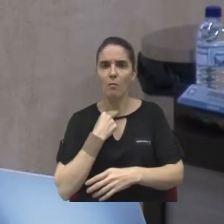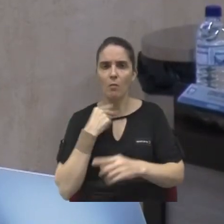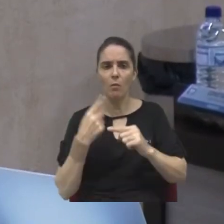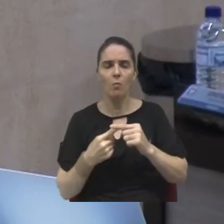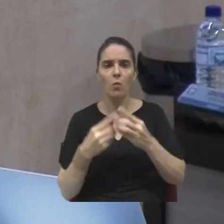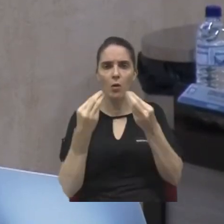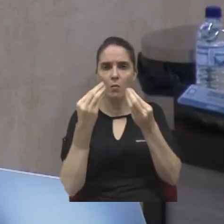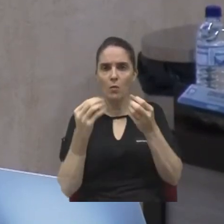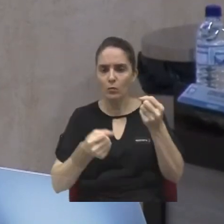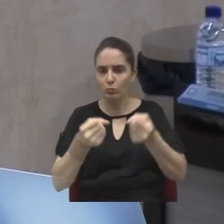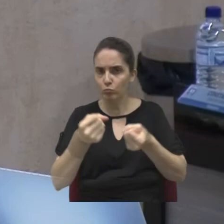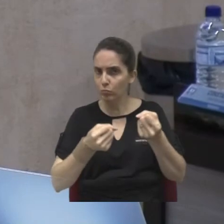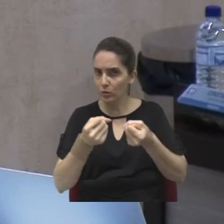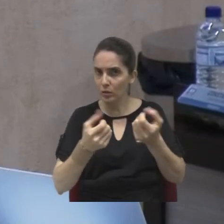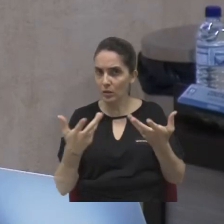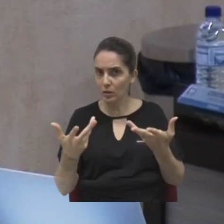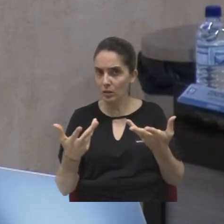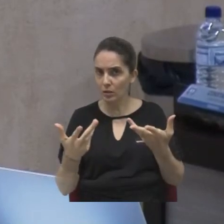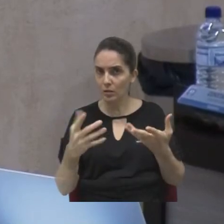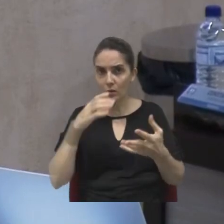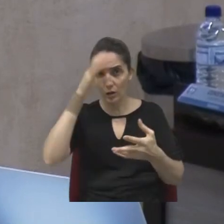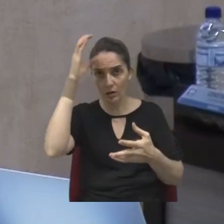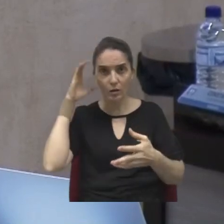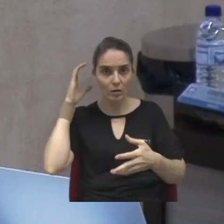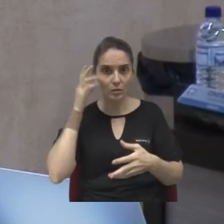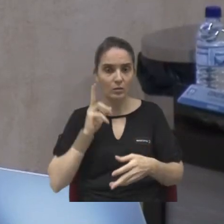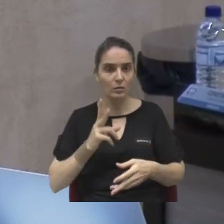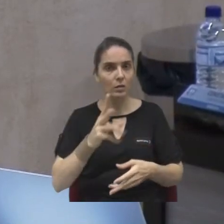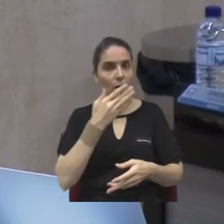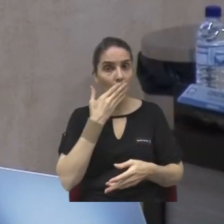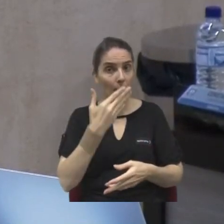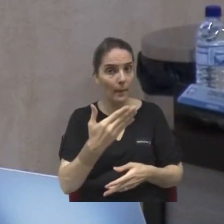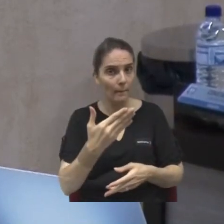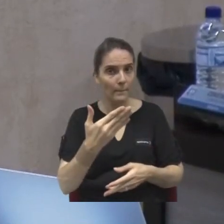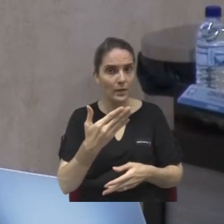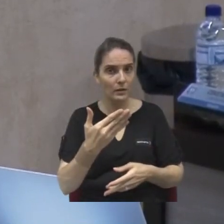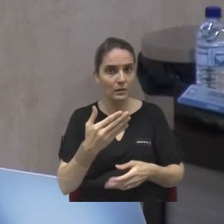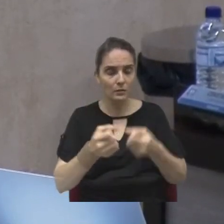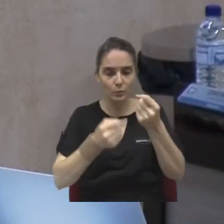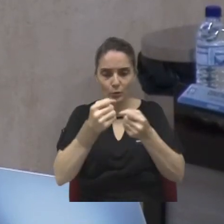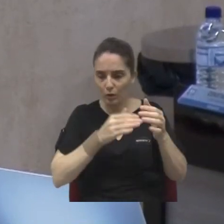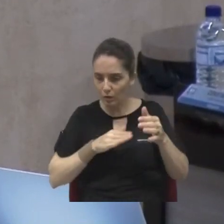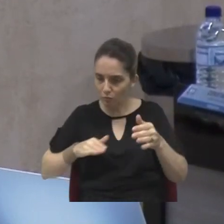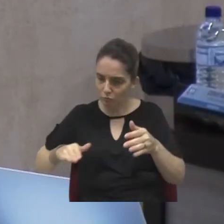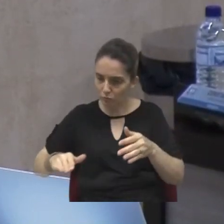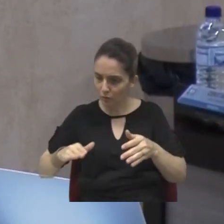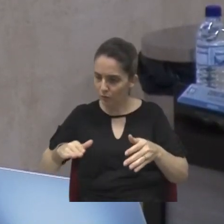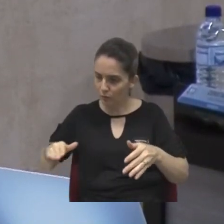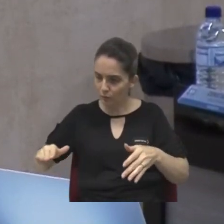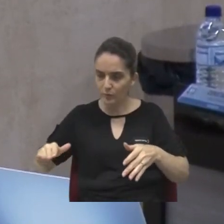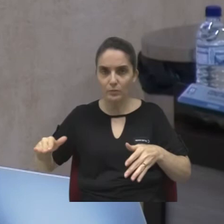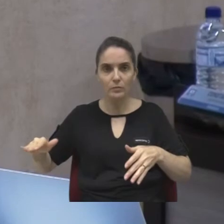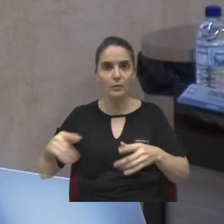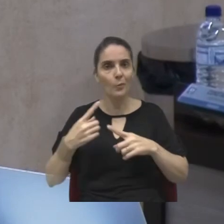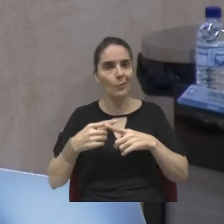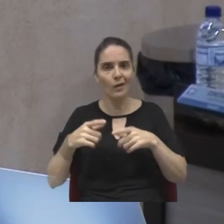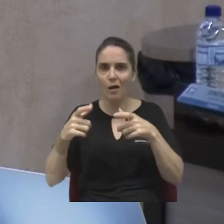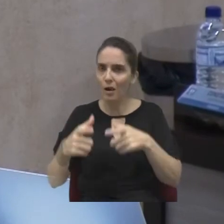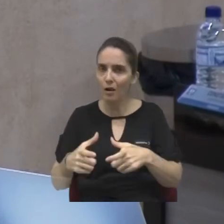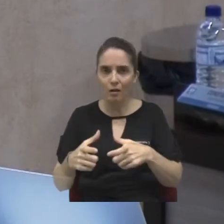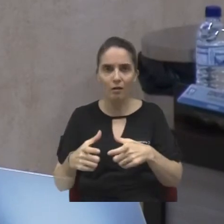porque eu peço para abrir o parque na questão do estacionamento, que é um local que está lá para os